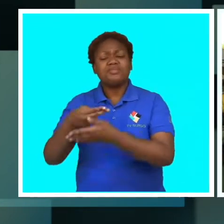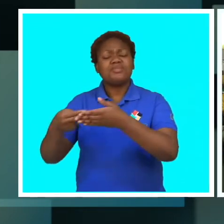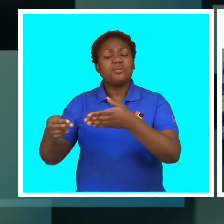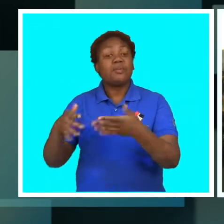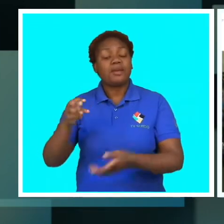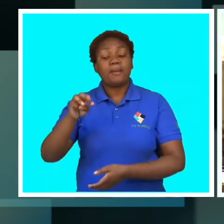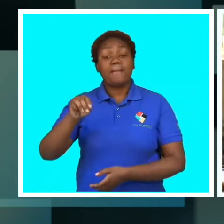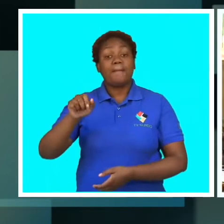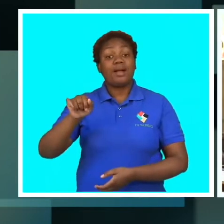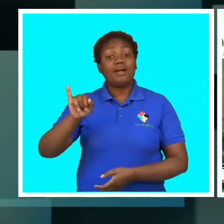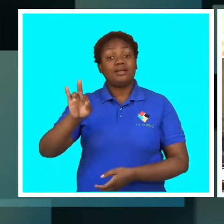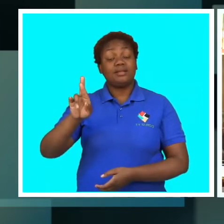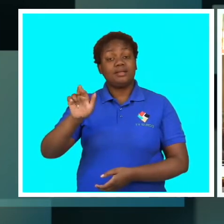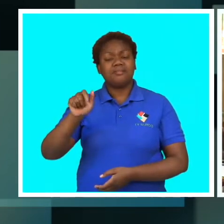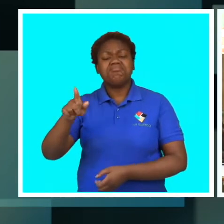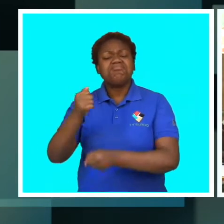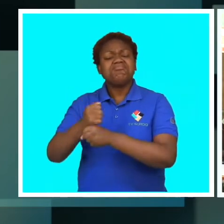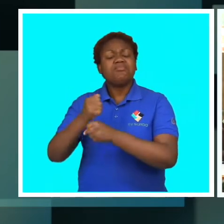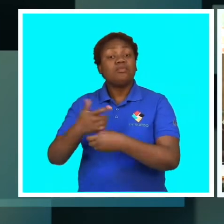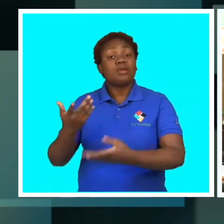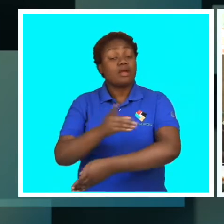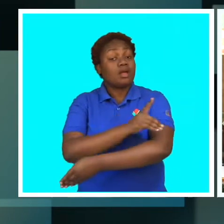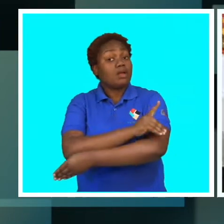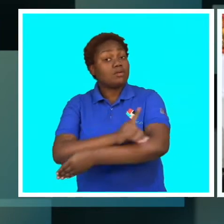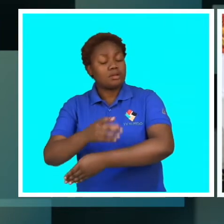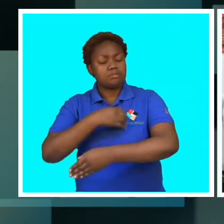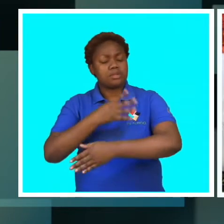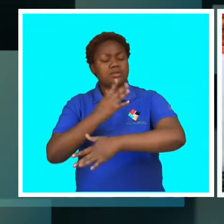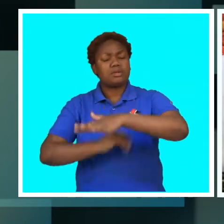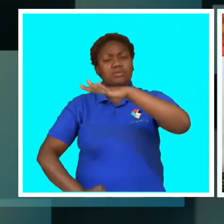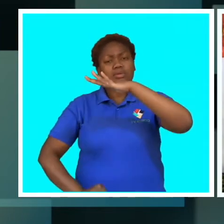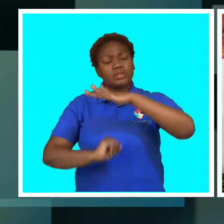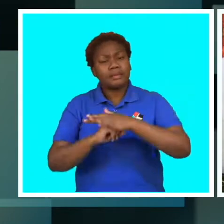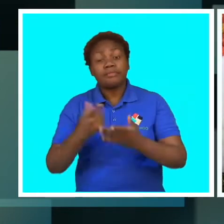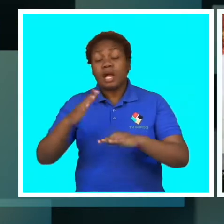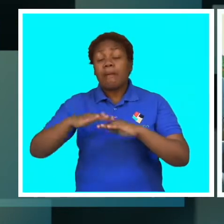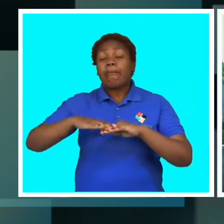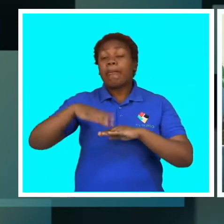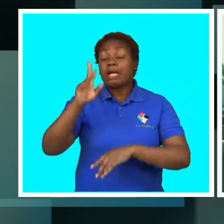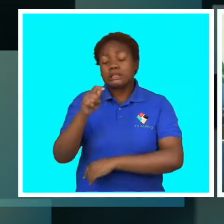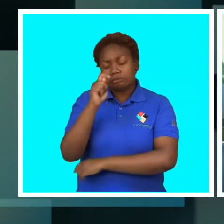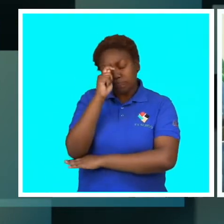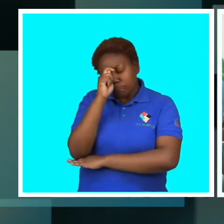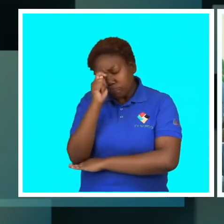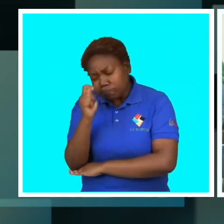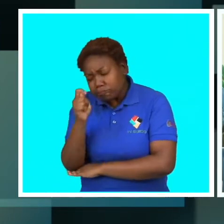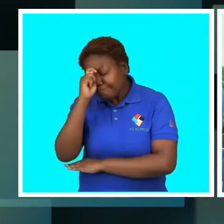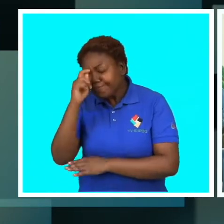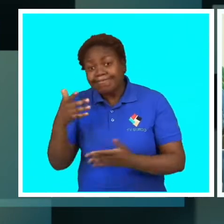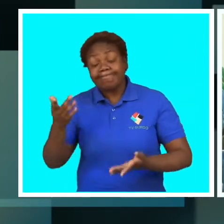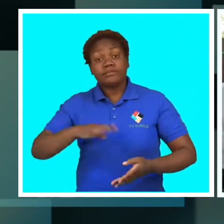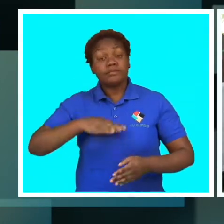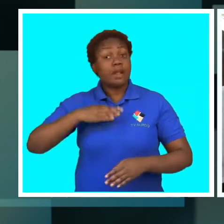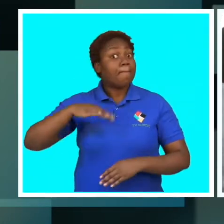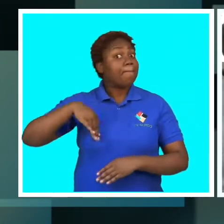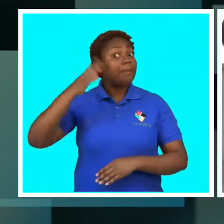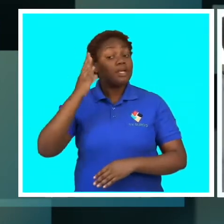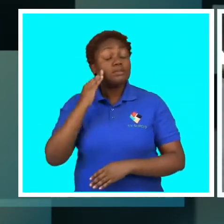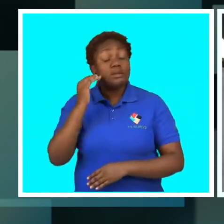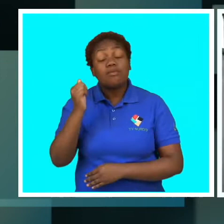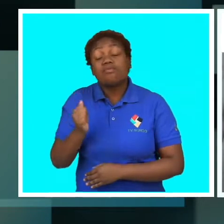Maria Argentina Simão, diretora do Gênero, Criança e Ação Social da cidade de Maputo, apela aos jovens a terem